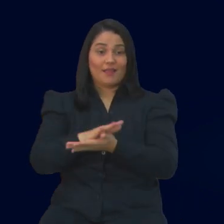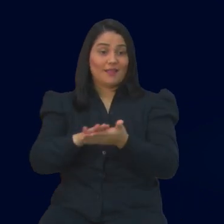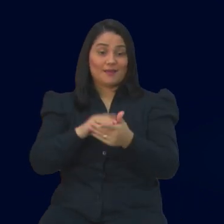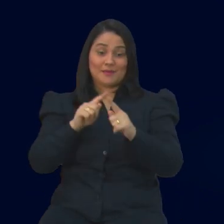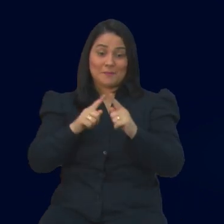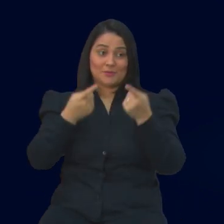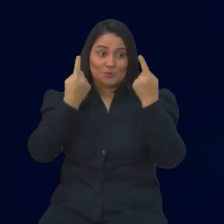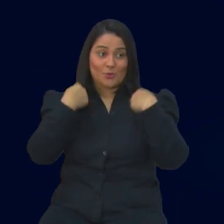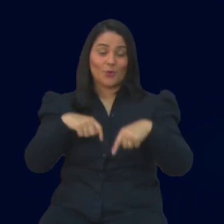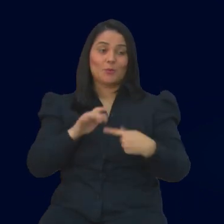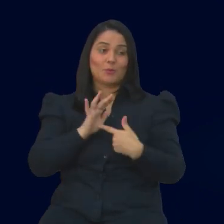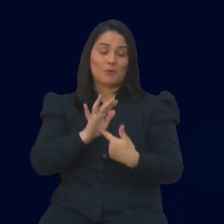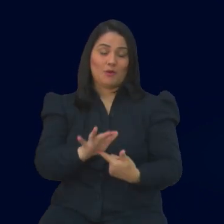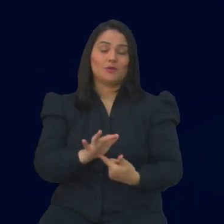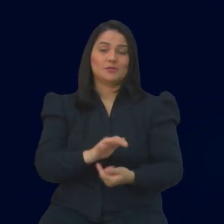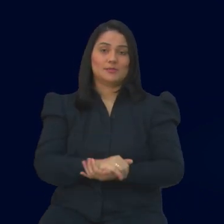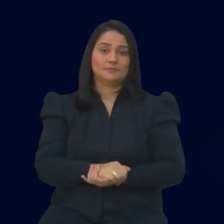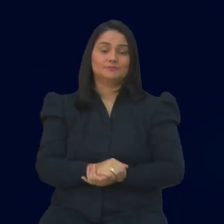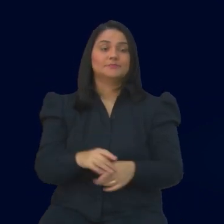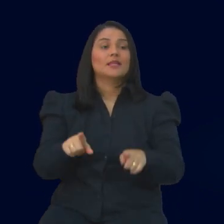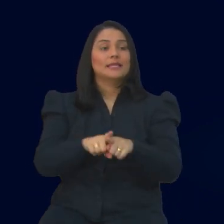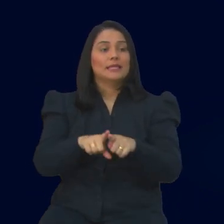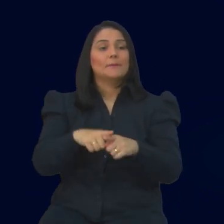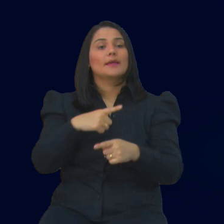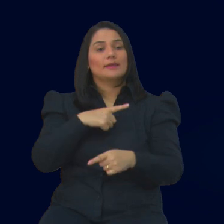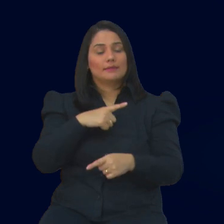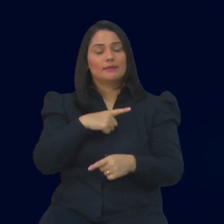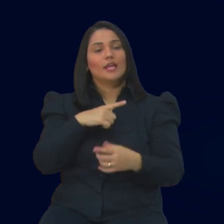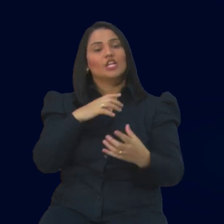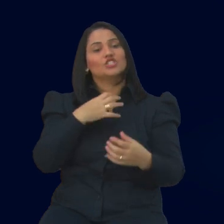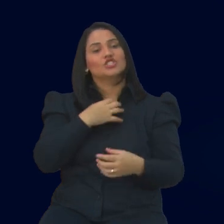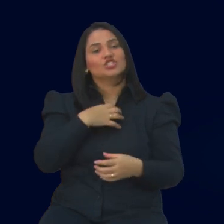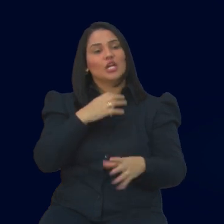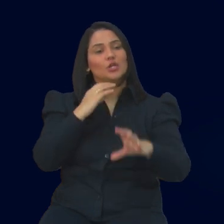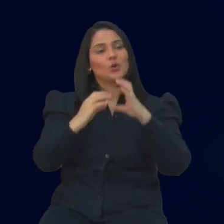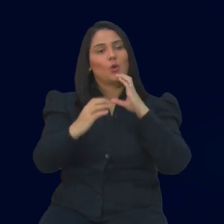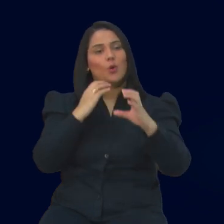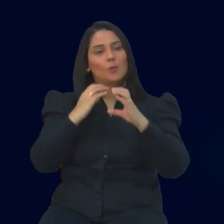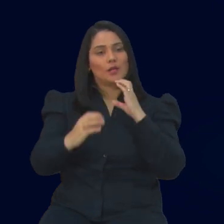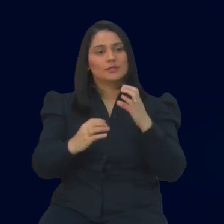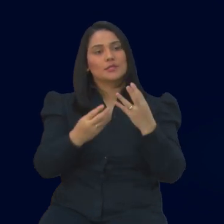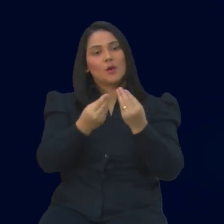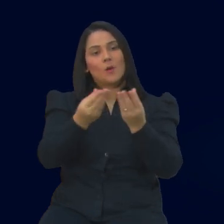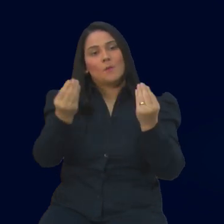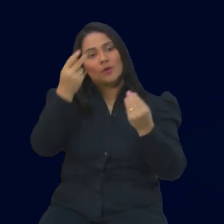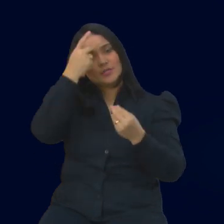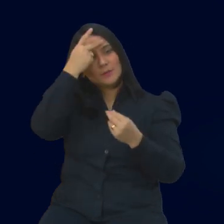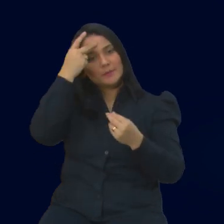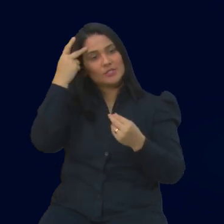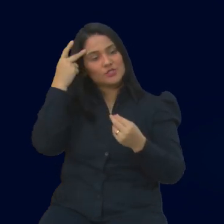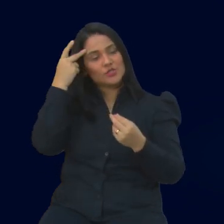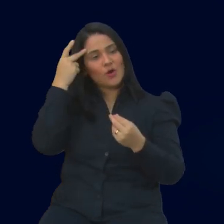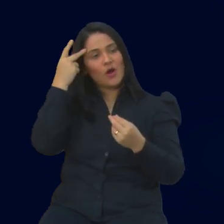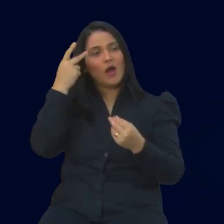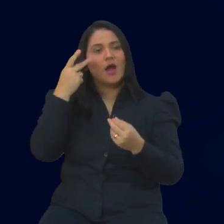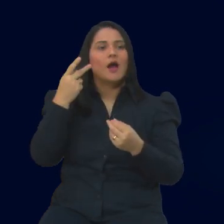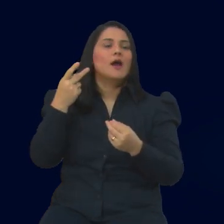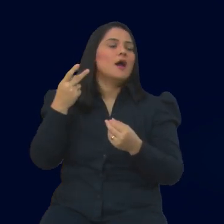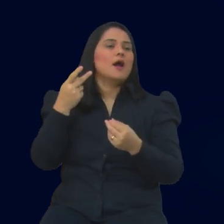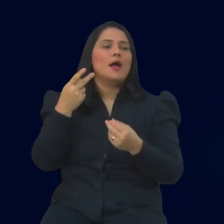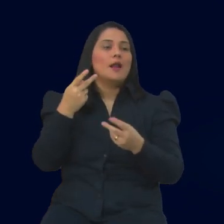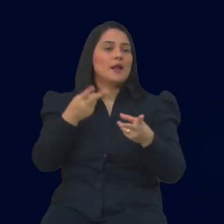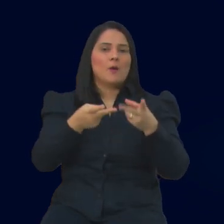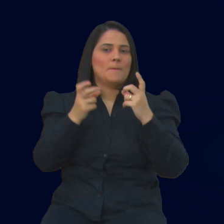tem também um estilo de comunicação que muitas pessoas usam sem perceber o quão negativa ela